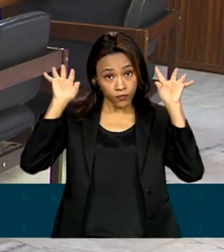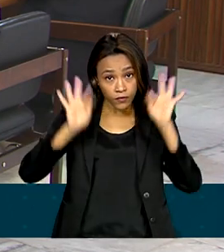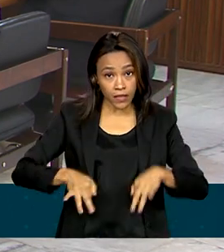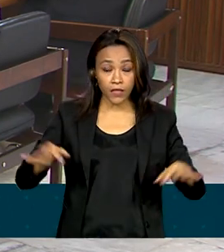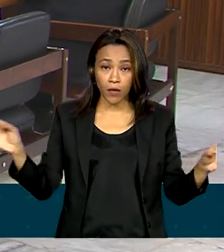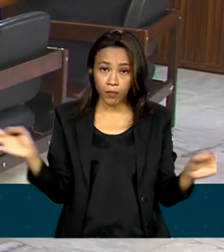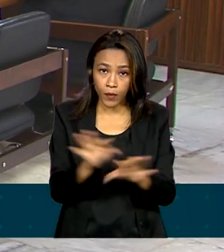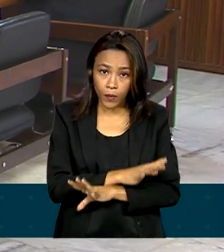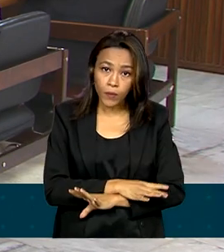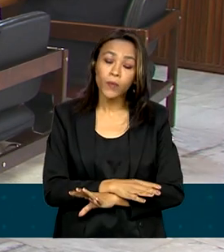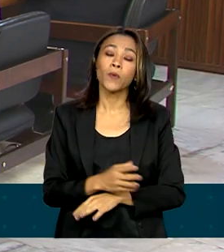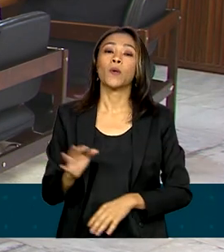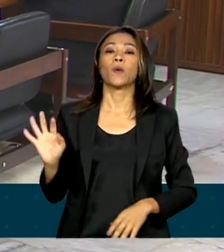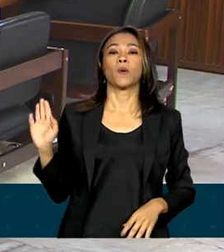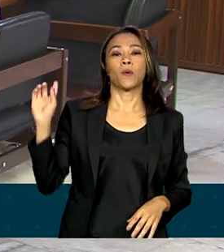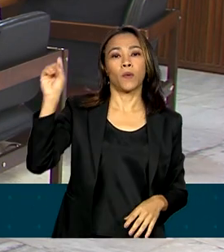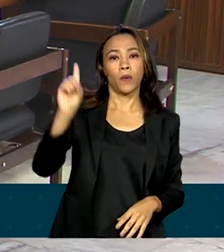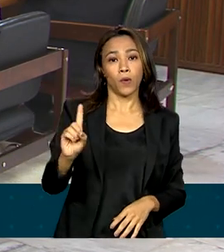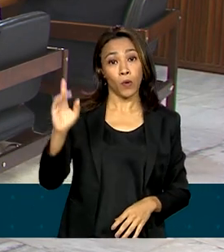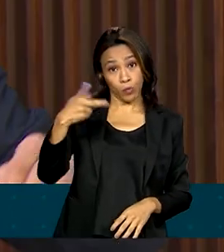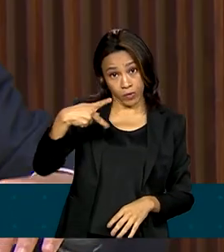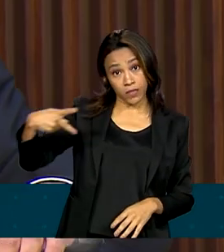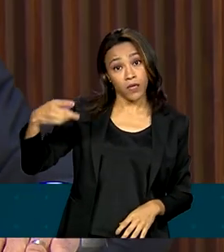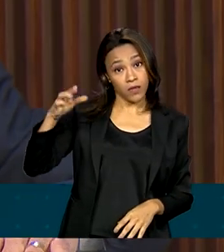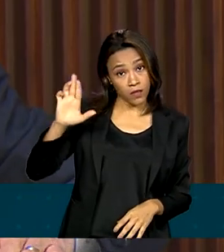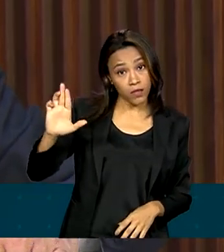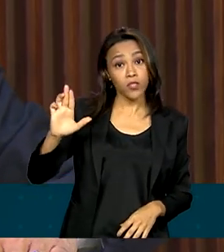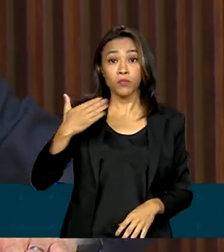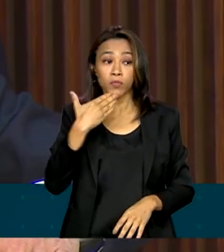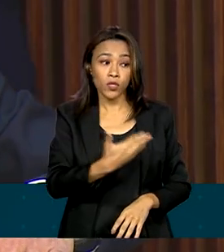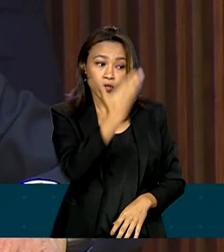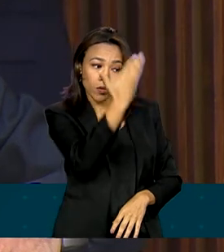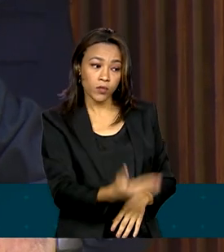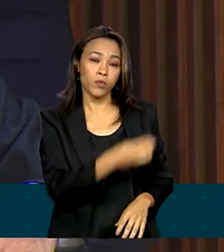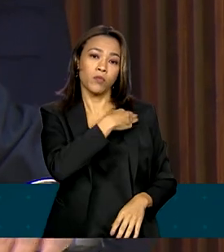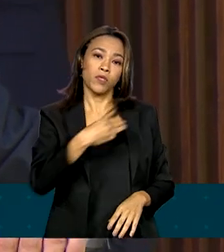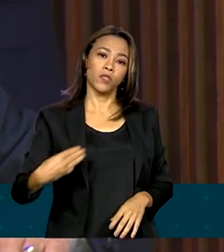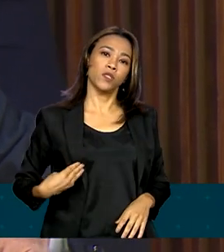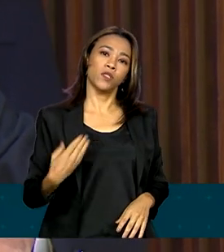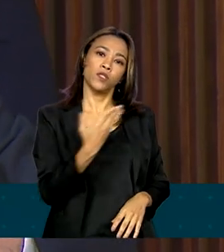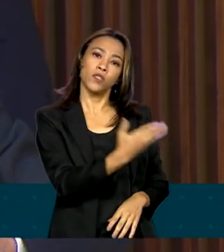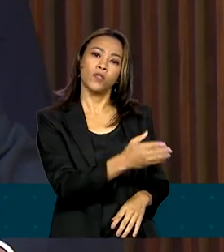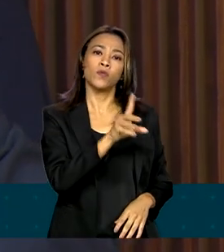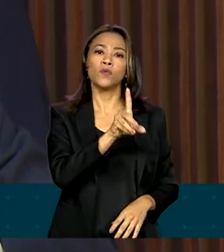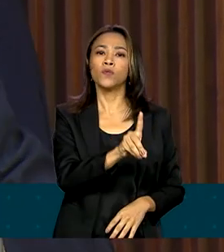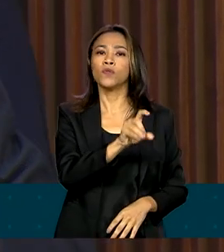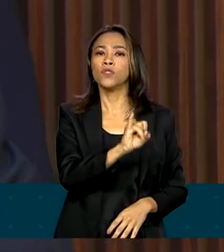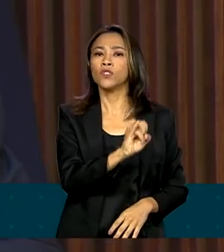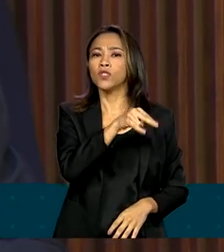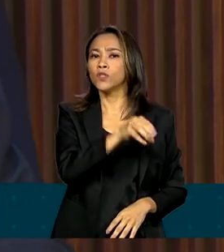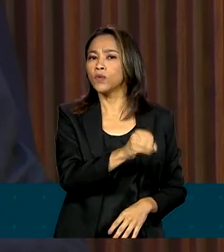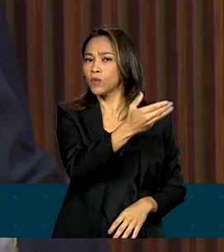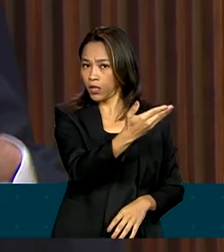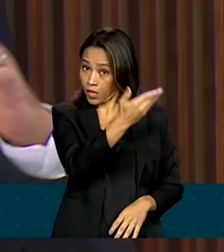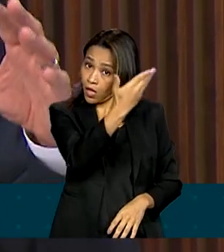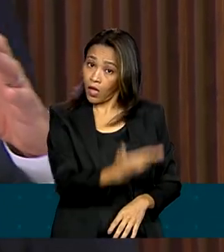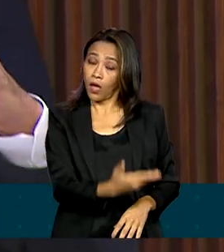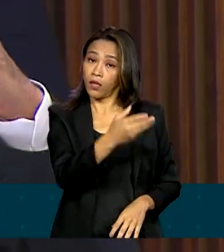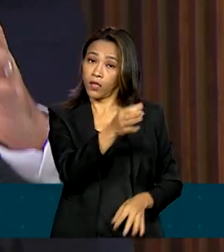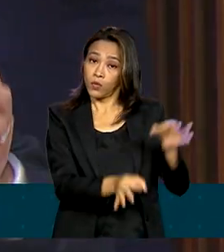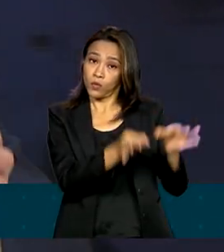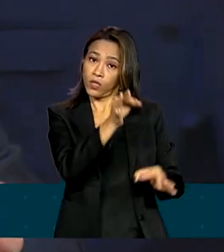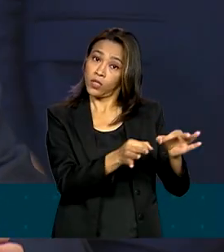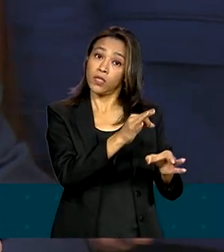o presidente da República pediu para o ministro Flávio Dino, que está aqui junto conosco, agradecer a presença do ministro da Justiça, para que ele dê um